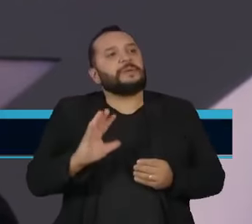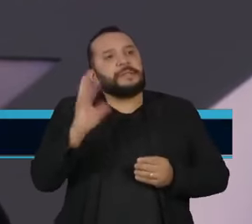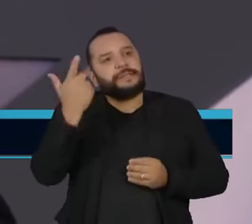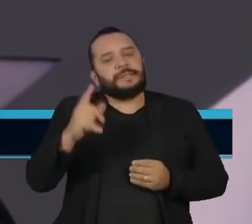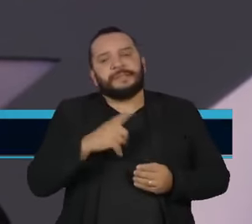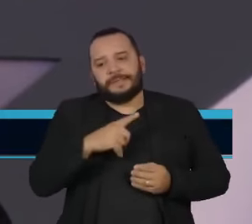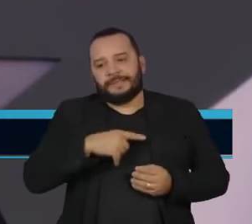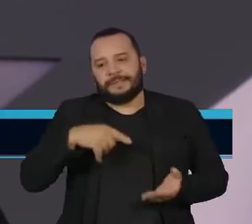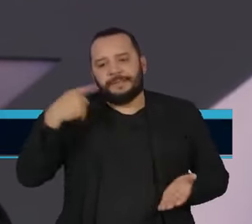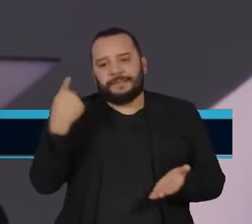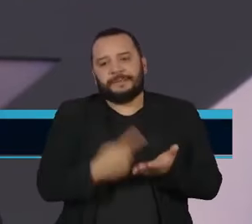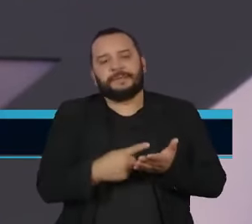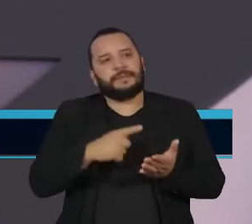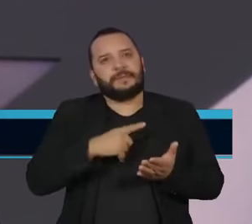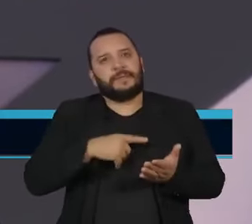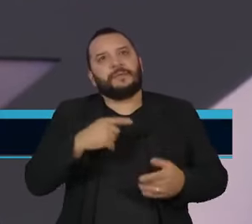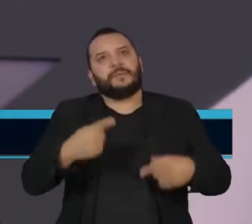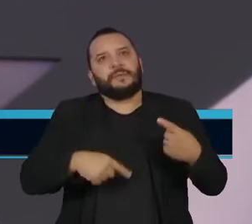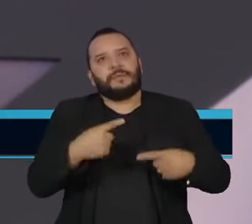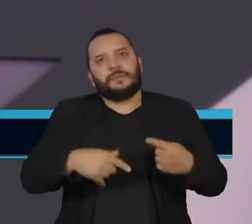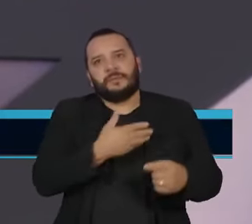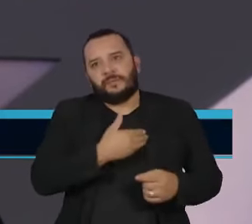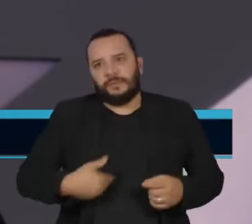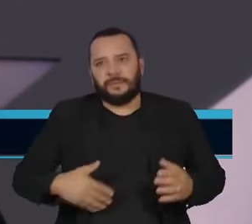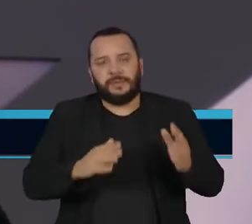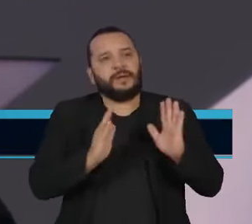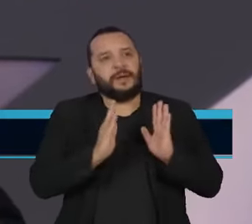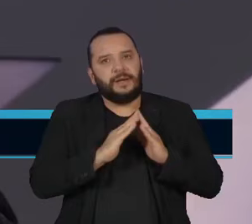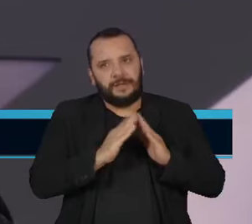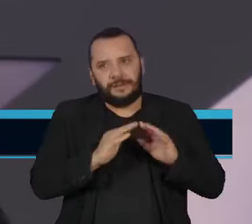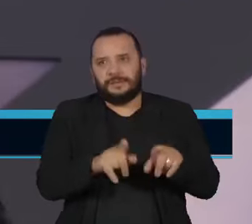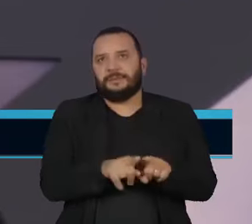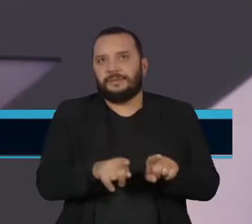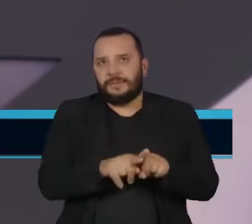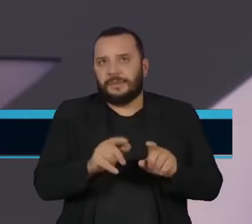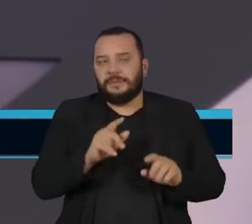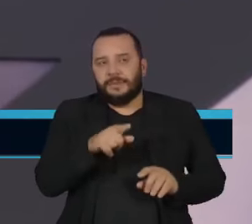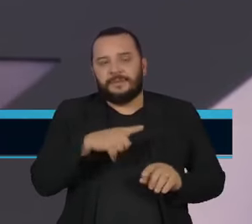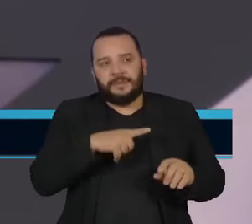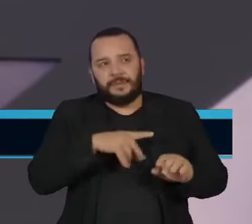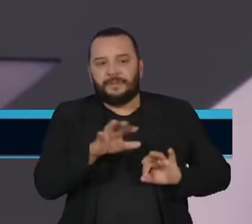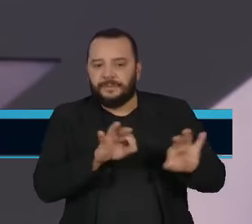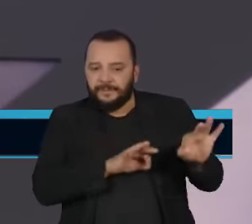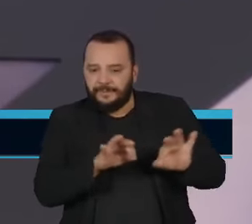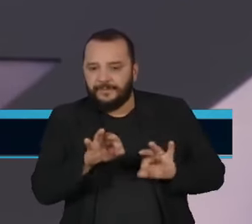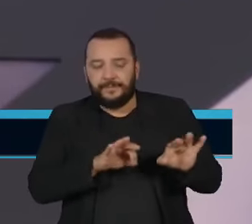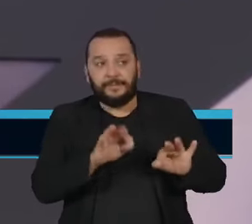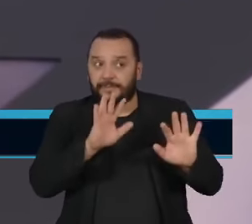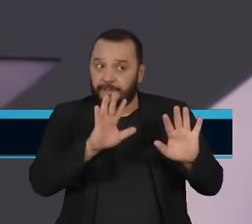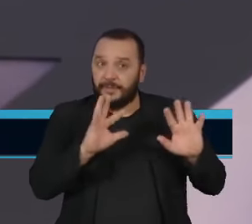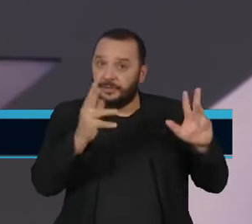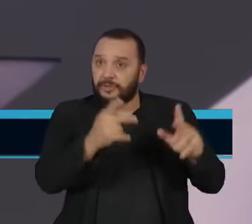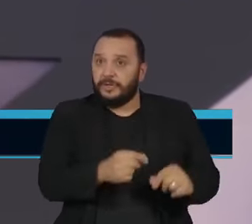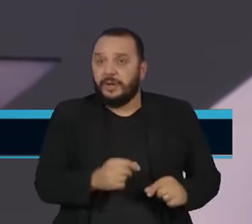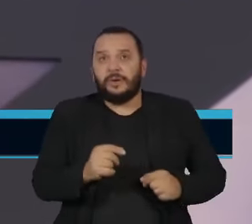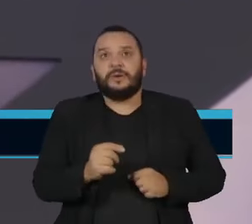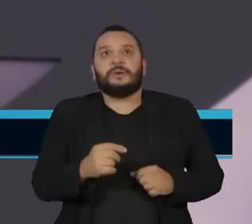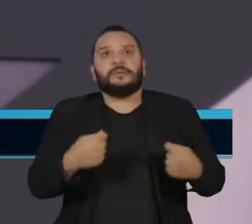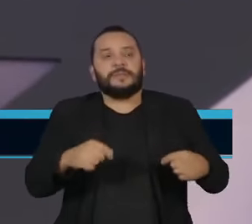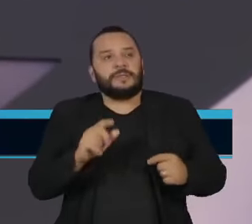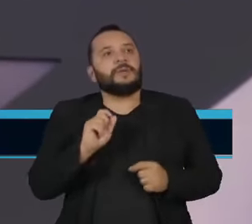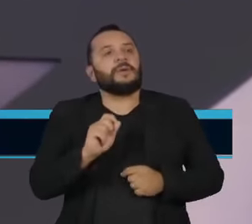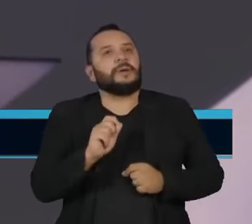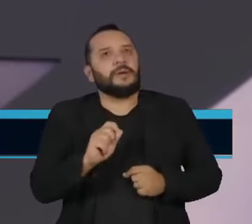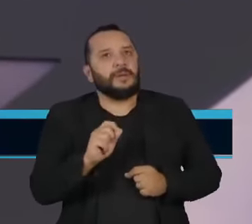agenda, isso ocorre com políticas públicas domésticas também, não só internacional, mas você vem preparando a agenda. Em geral, você precisa de um gatilho